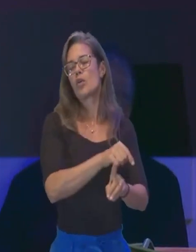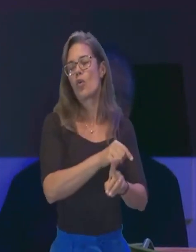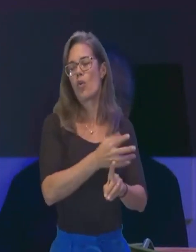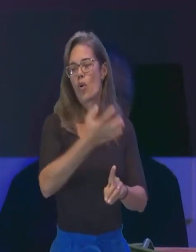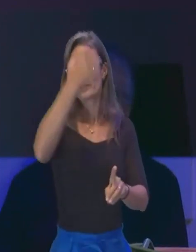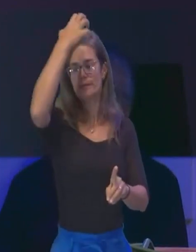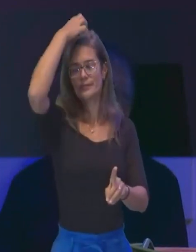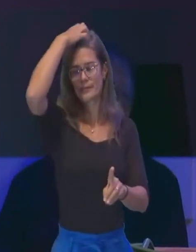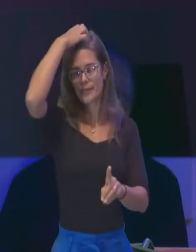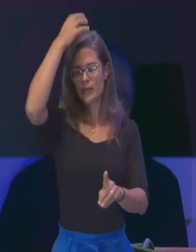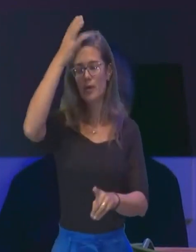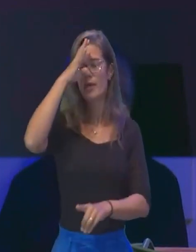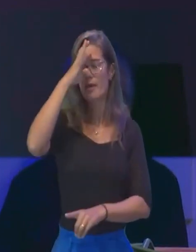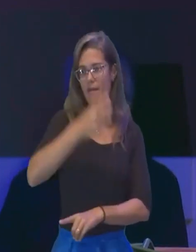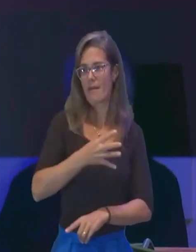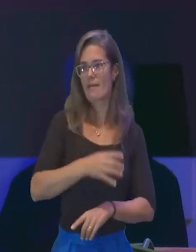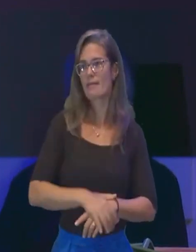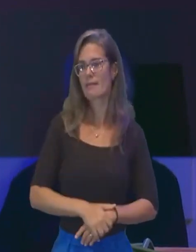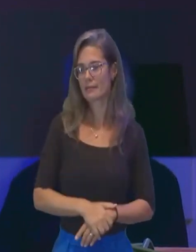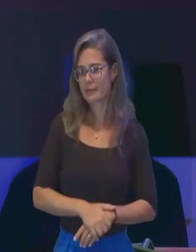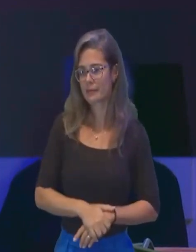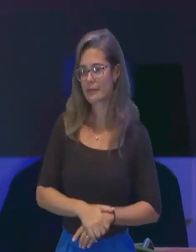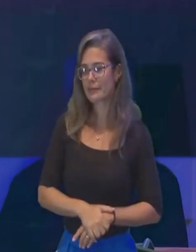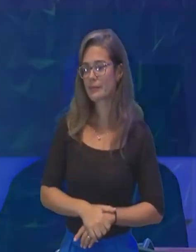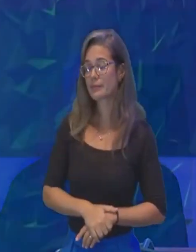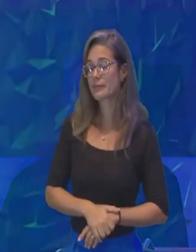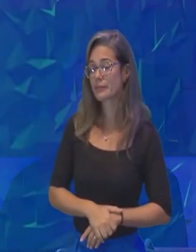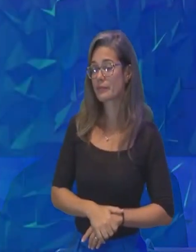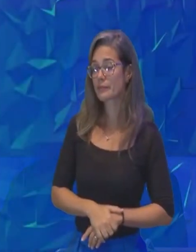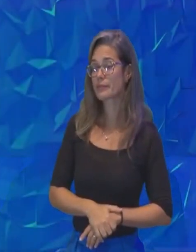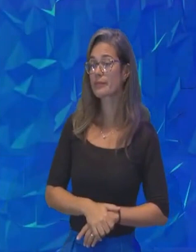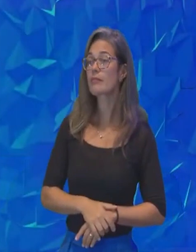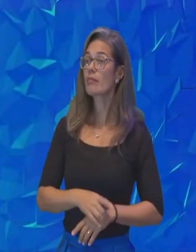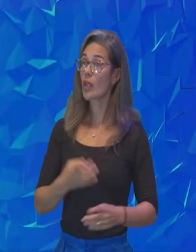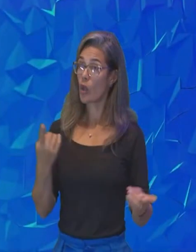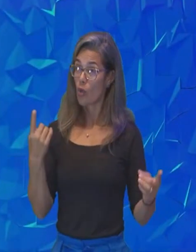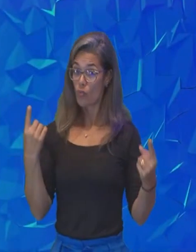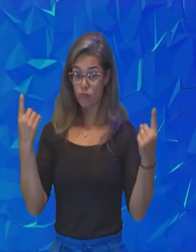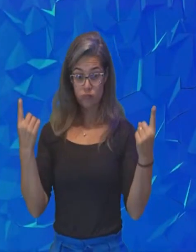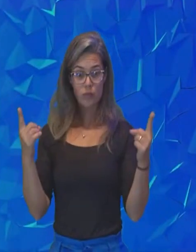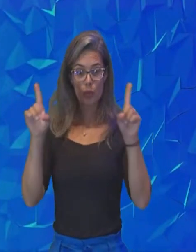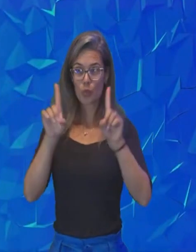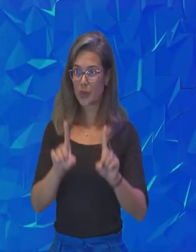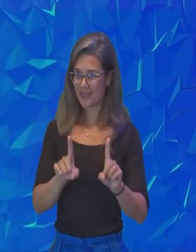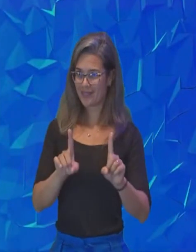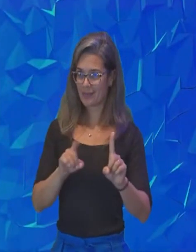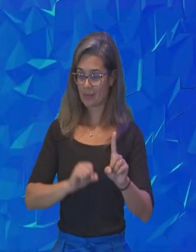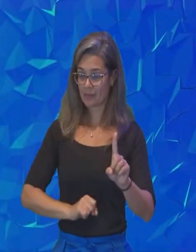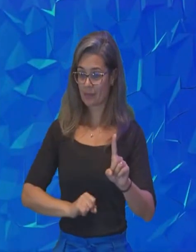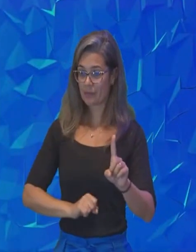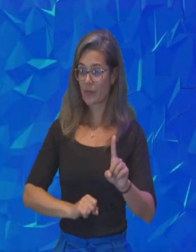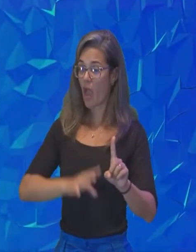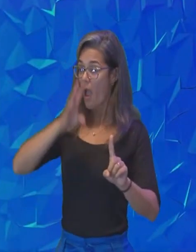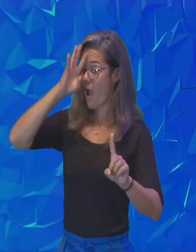com Acabe e lhe anunciou. E foi Acabe ter com Elias. E vejam o que foi que disse